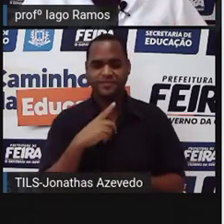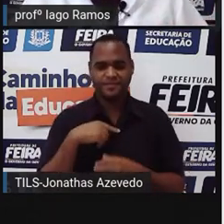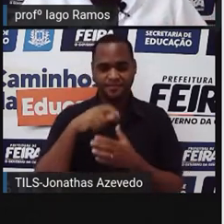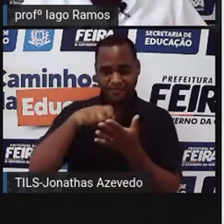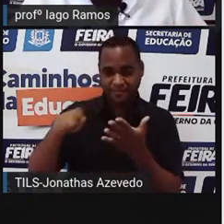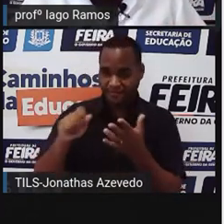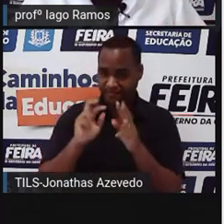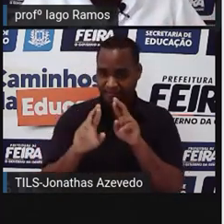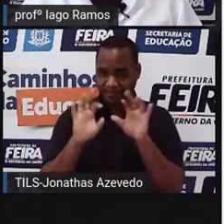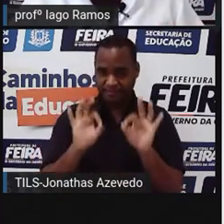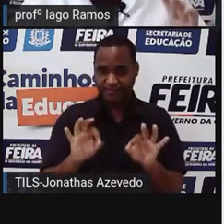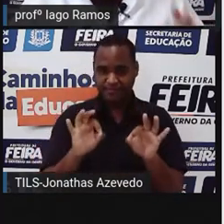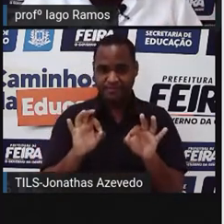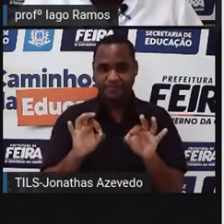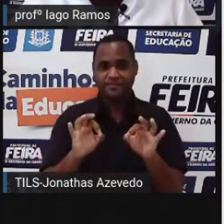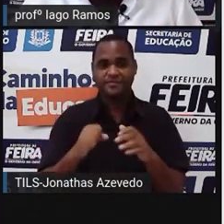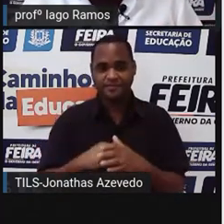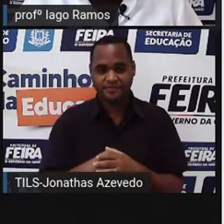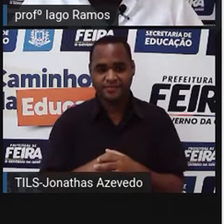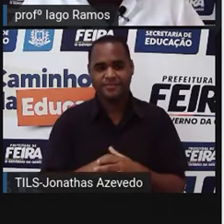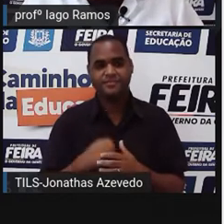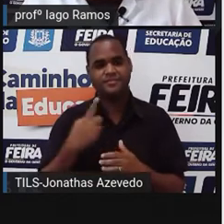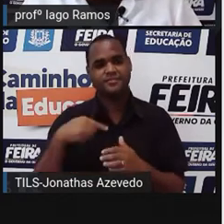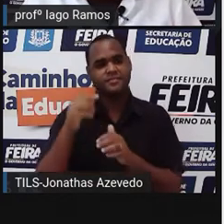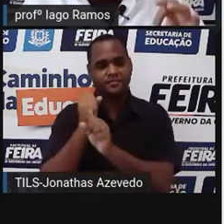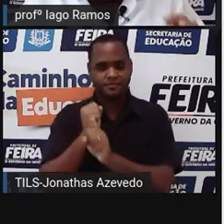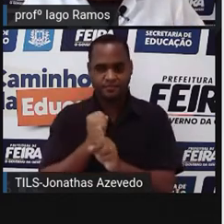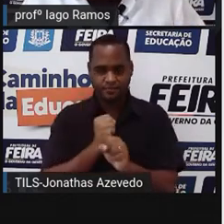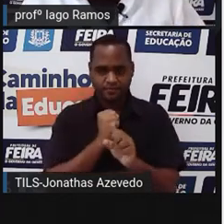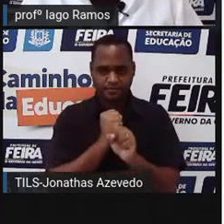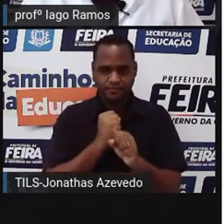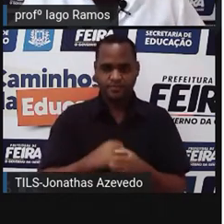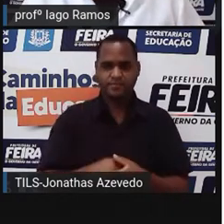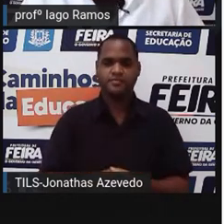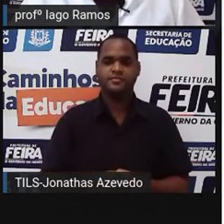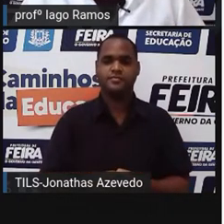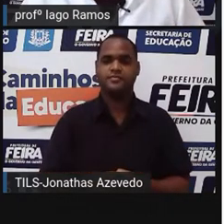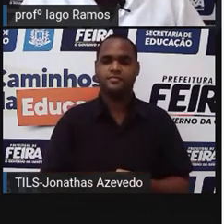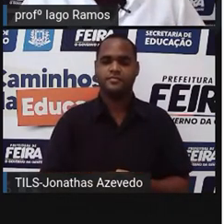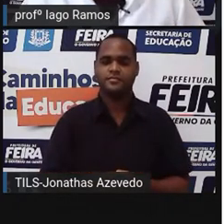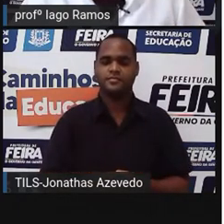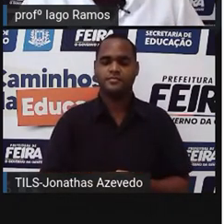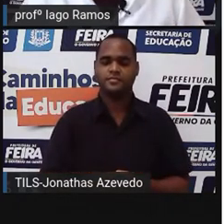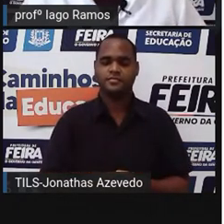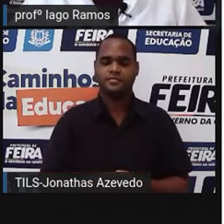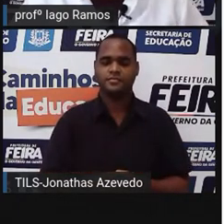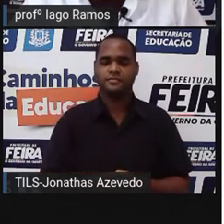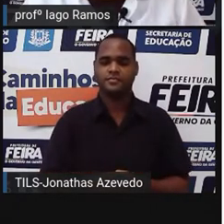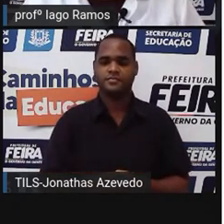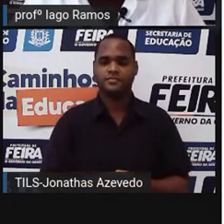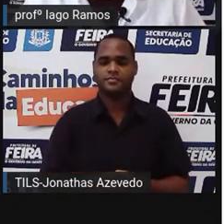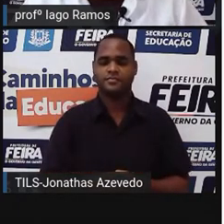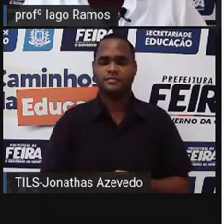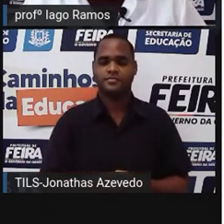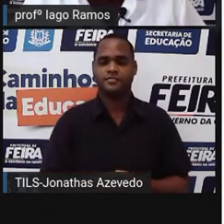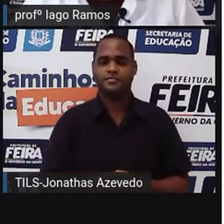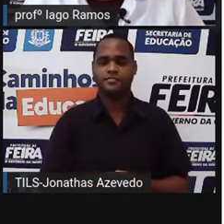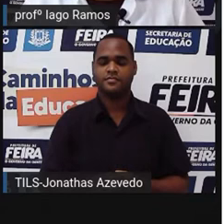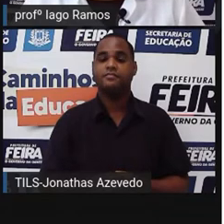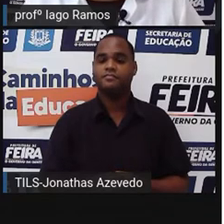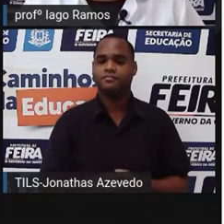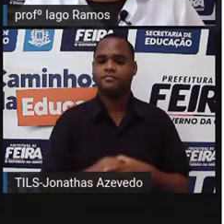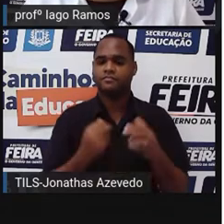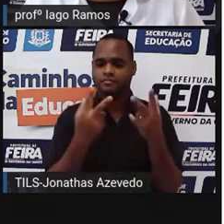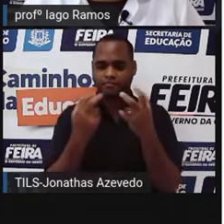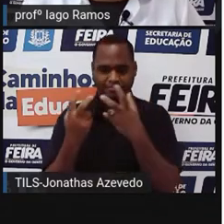esses resultados. A gente calculou essas áreas aí. O que é que você percebe quando você olha